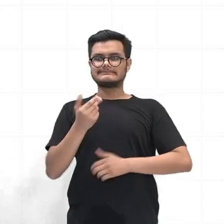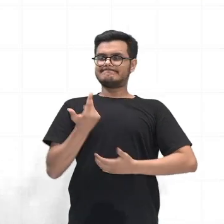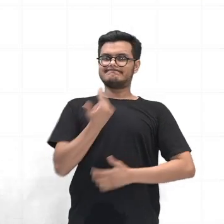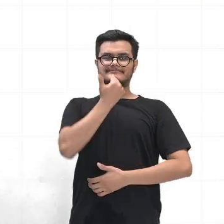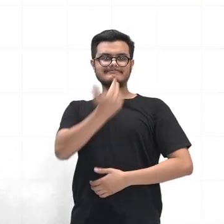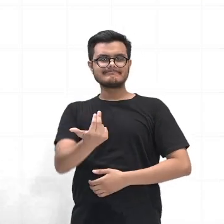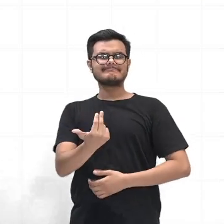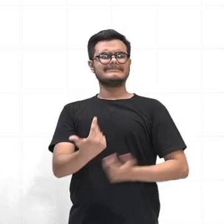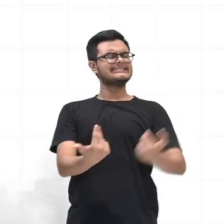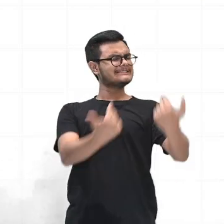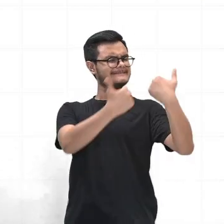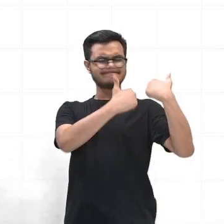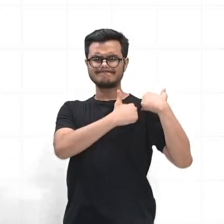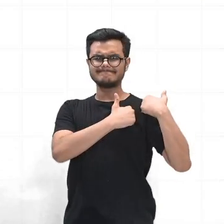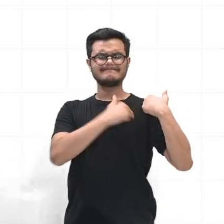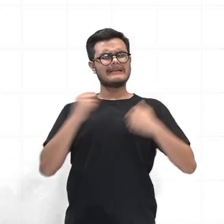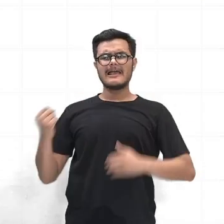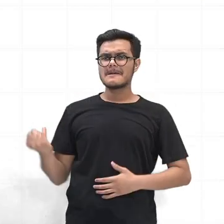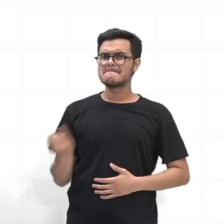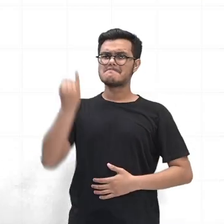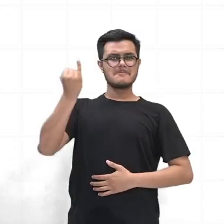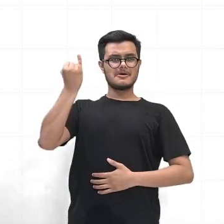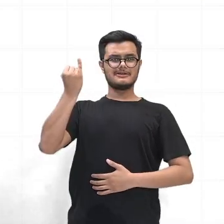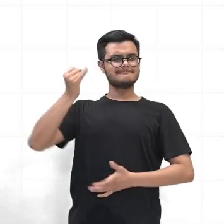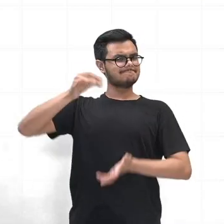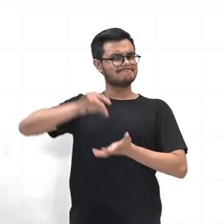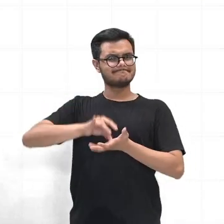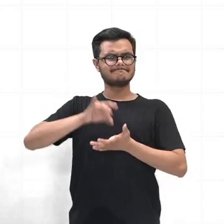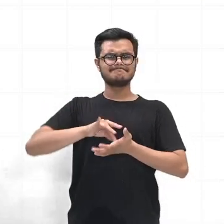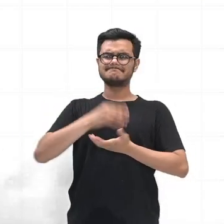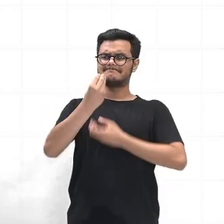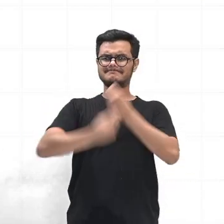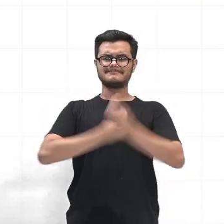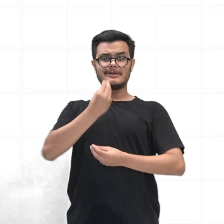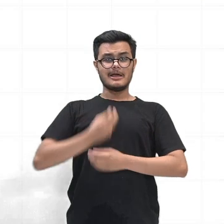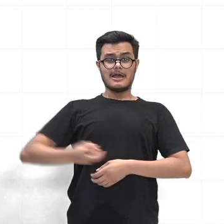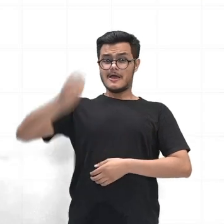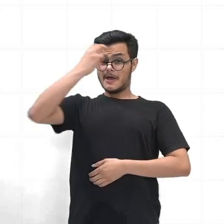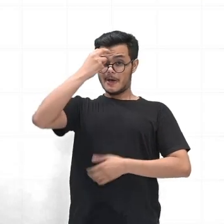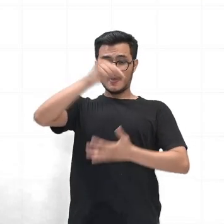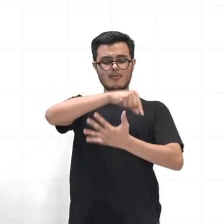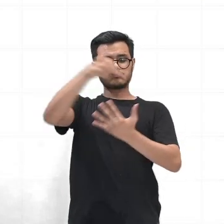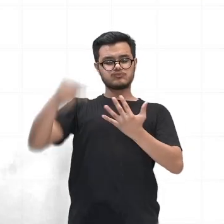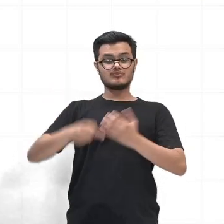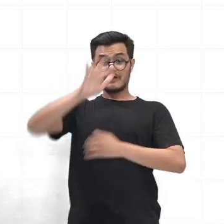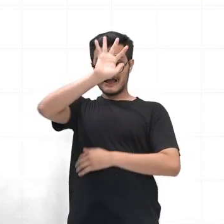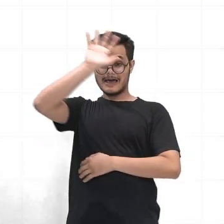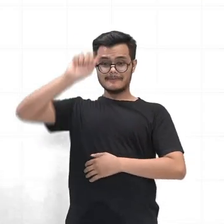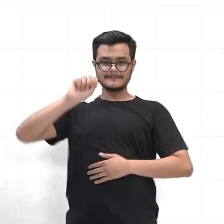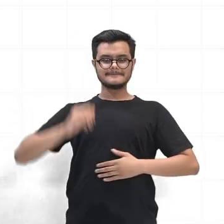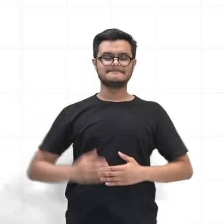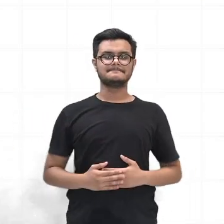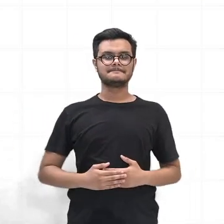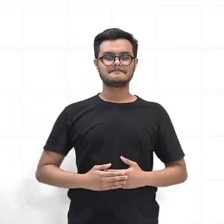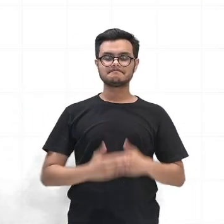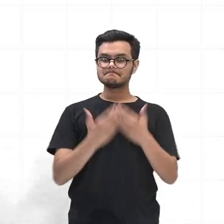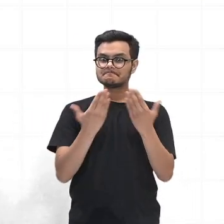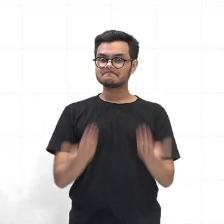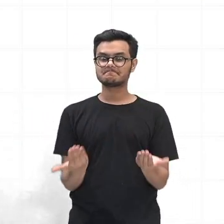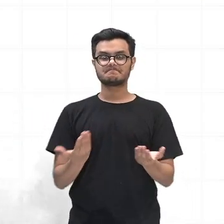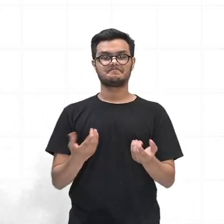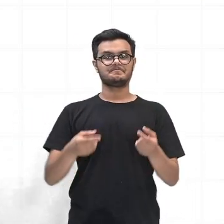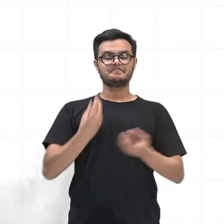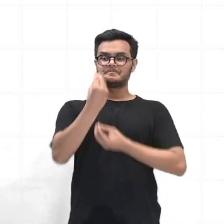crucial, desempenha, né, um papel crucial aí na diversidade étnica da Amazônia e naquele contexto da